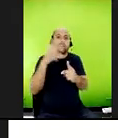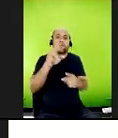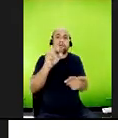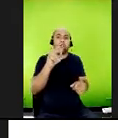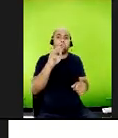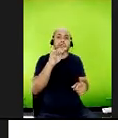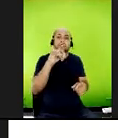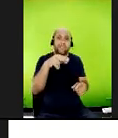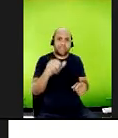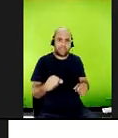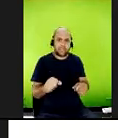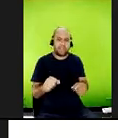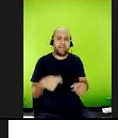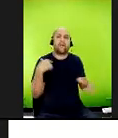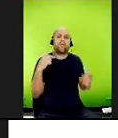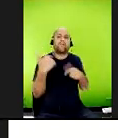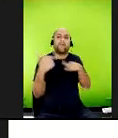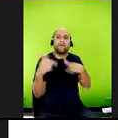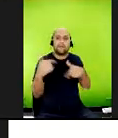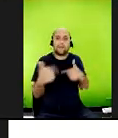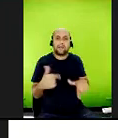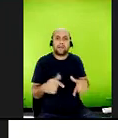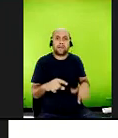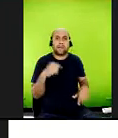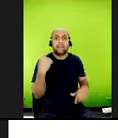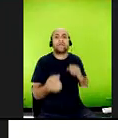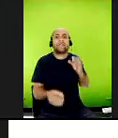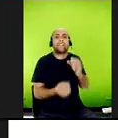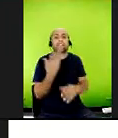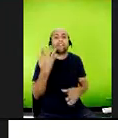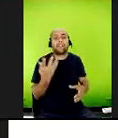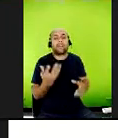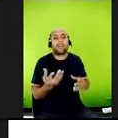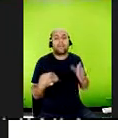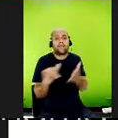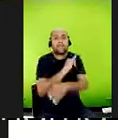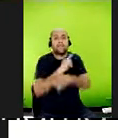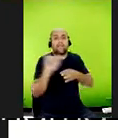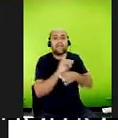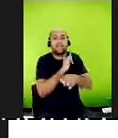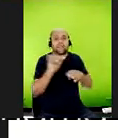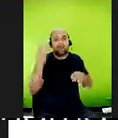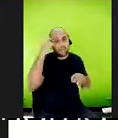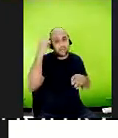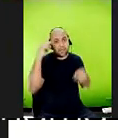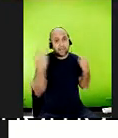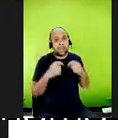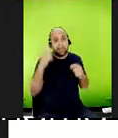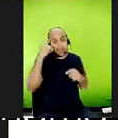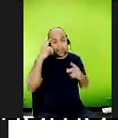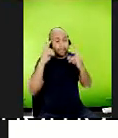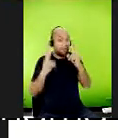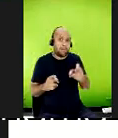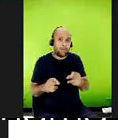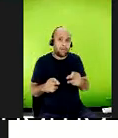como você pode ser disponibilizar para trabalhar ou não então a gente vai criando formas de pensar sobre tudo isso que precisamos pensar como vocês pensa